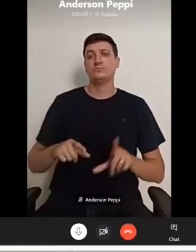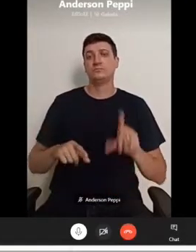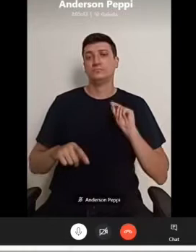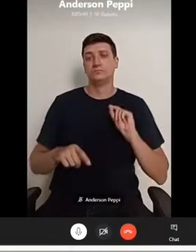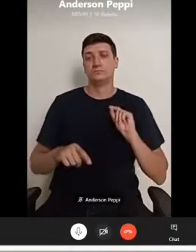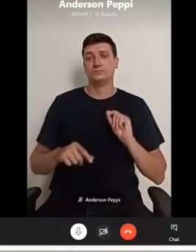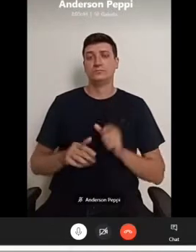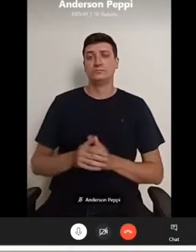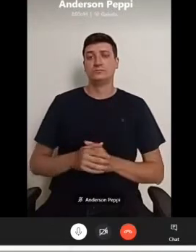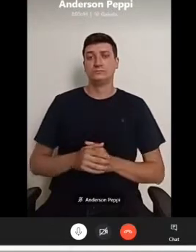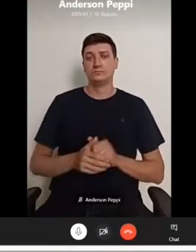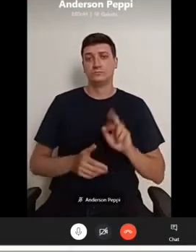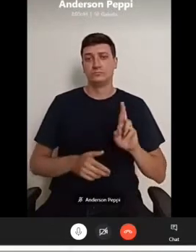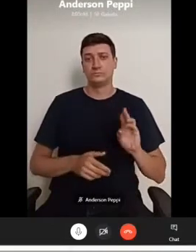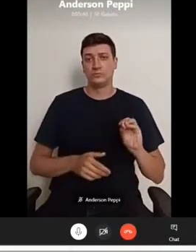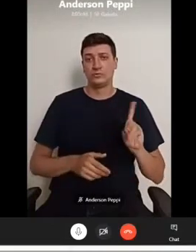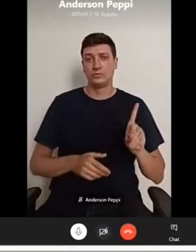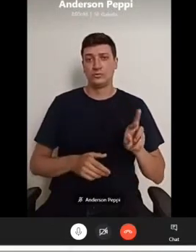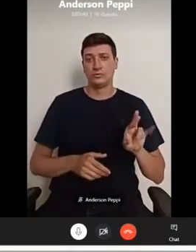Palinha.